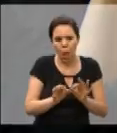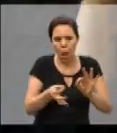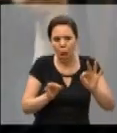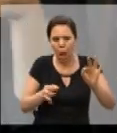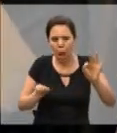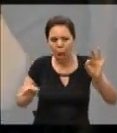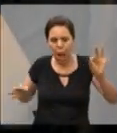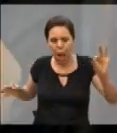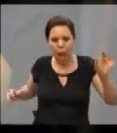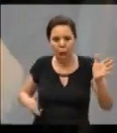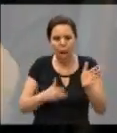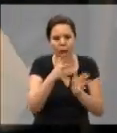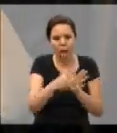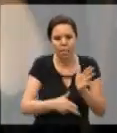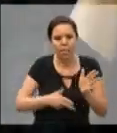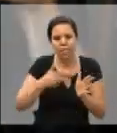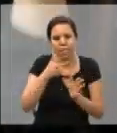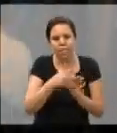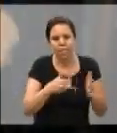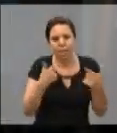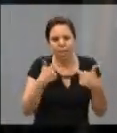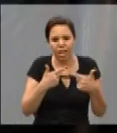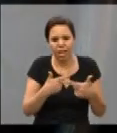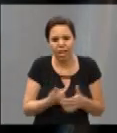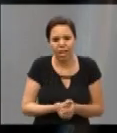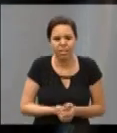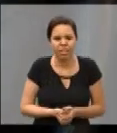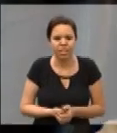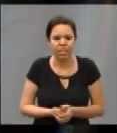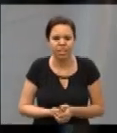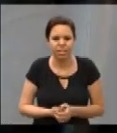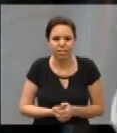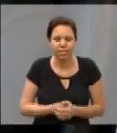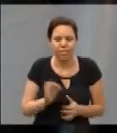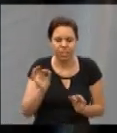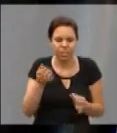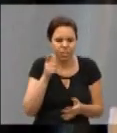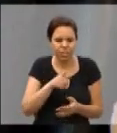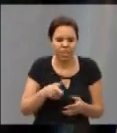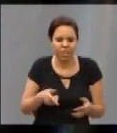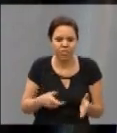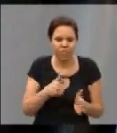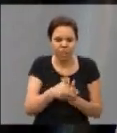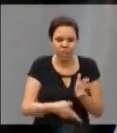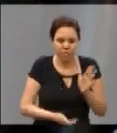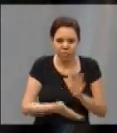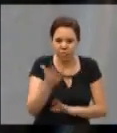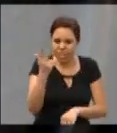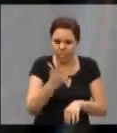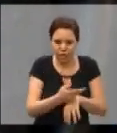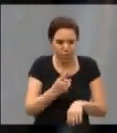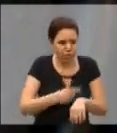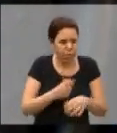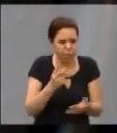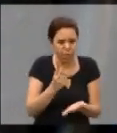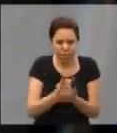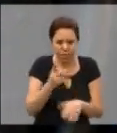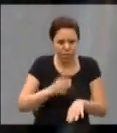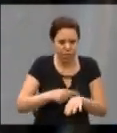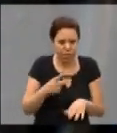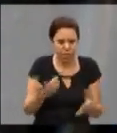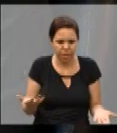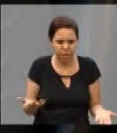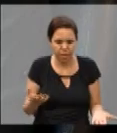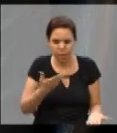que a gente dava ré e o trem passando. Eu falei, nossa, deu certo. Meu Deus. Então, assim, aconteceram muitas essas coisas